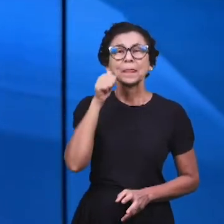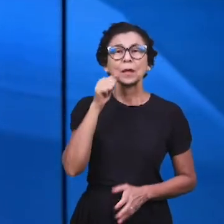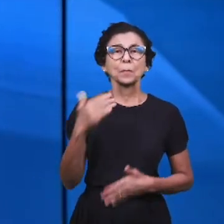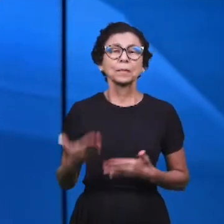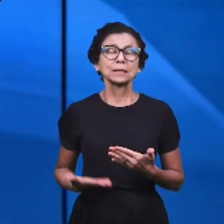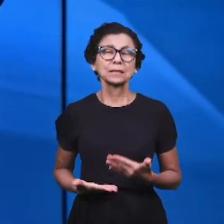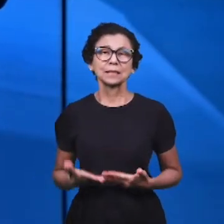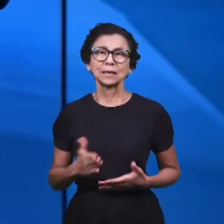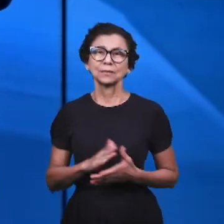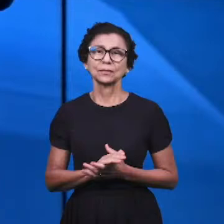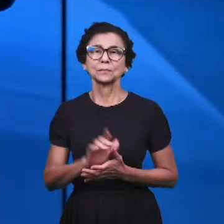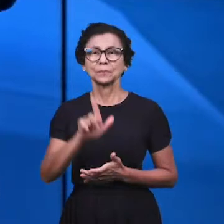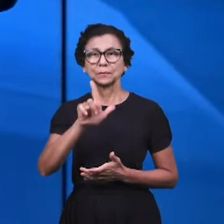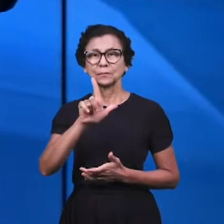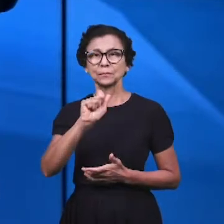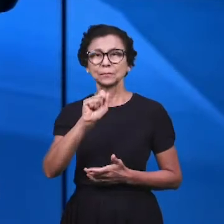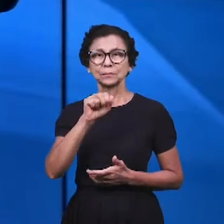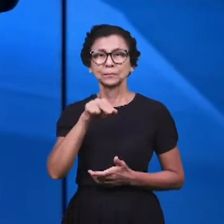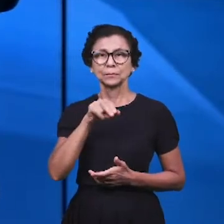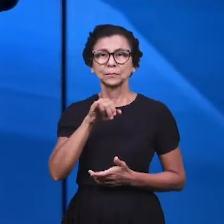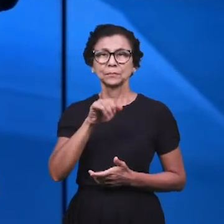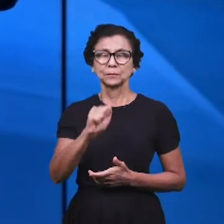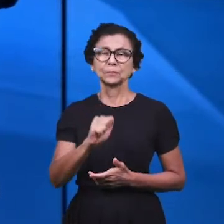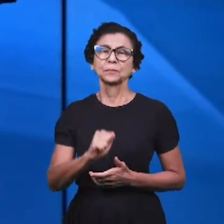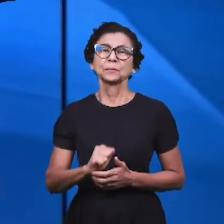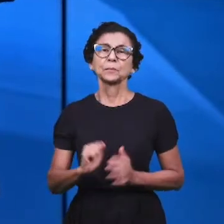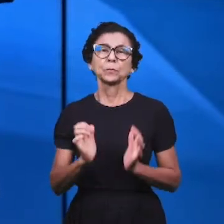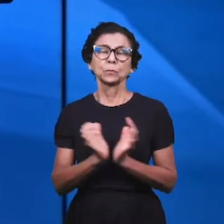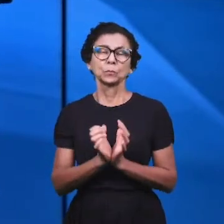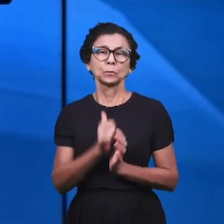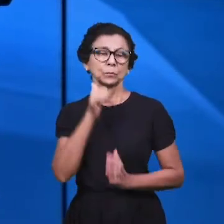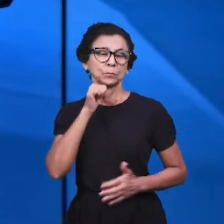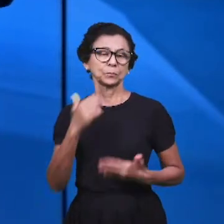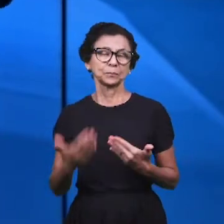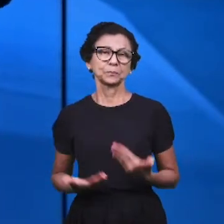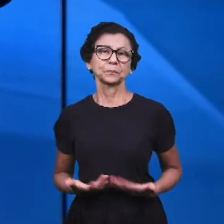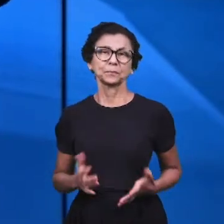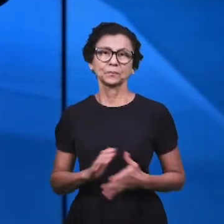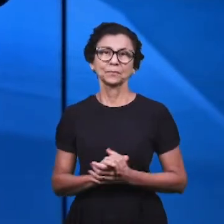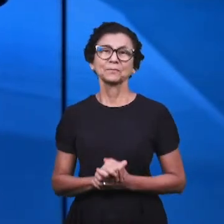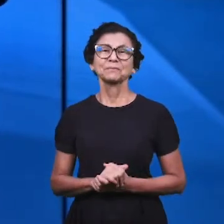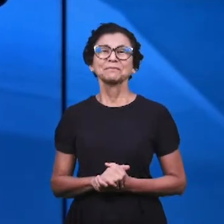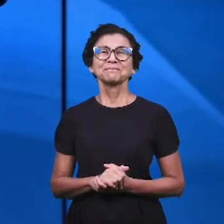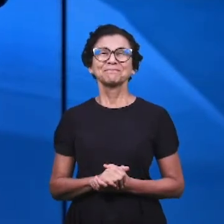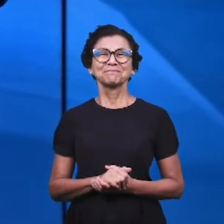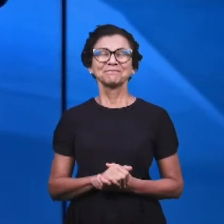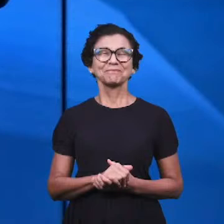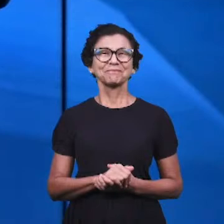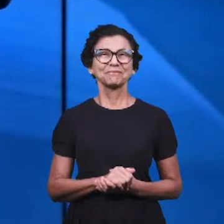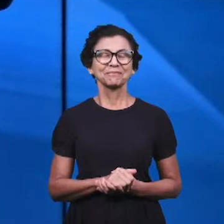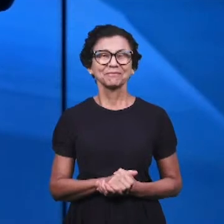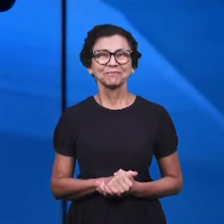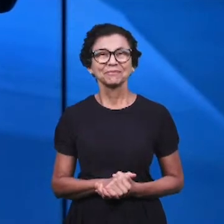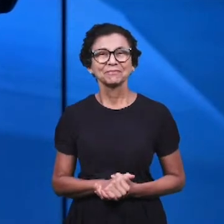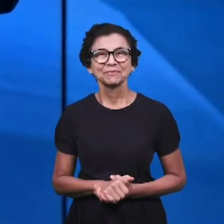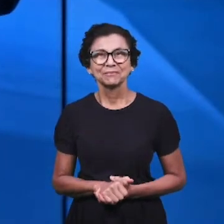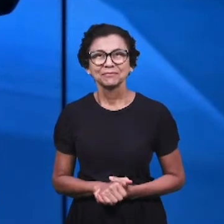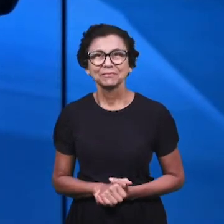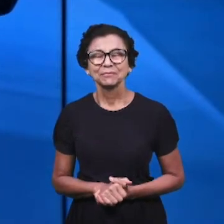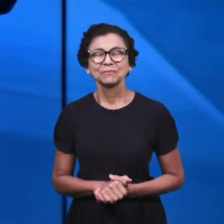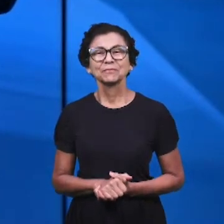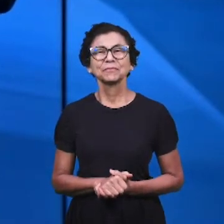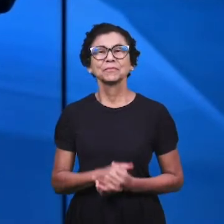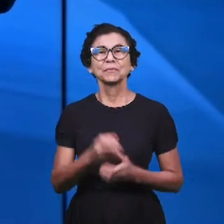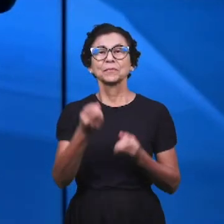do grupo de senhora Lânia Alencar, ela é do grupo de senhoras da nossa igreja em Juazeiro do Norte. Irmã Lânia, muito bem-vinda